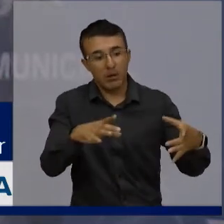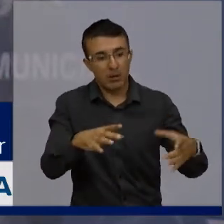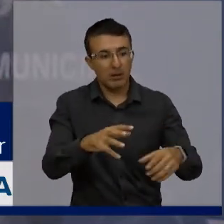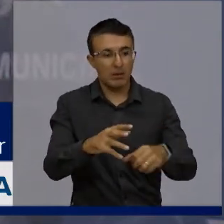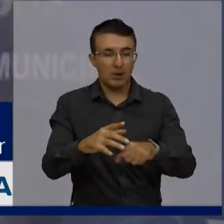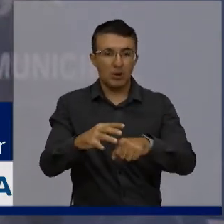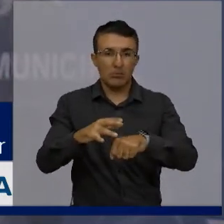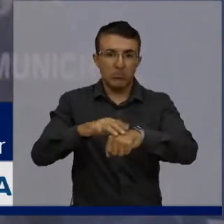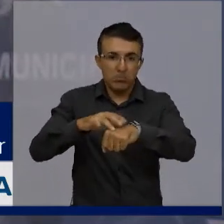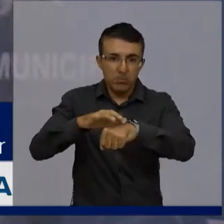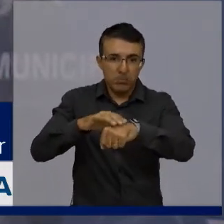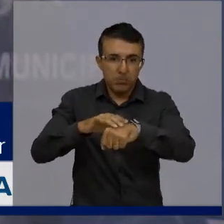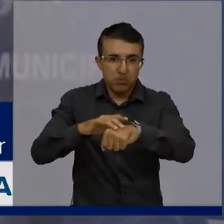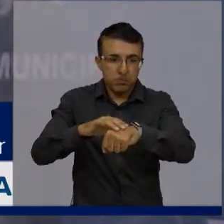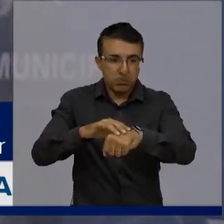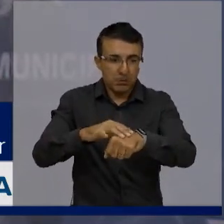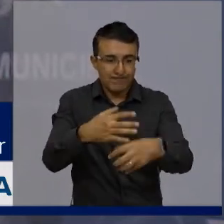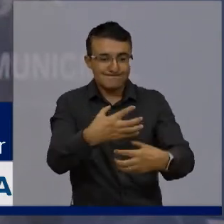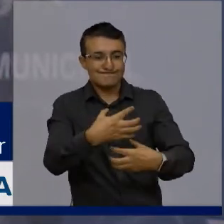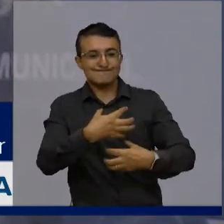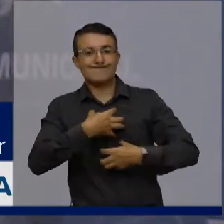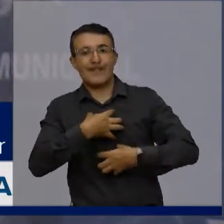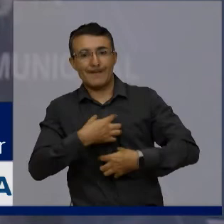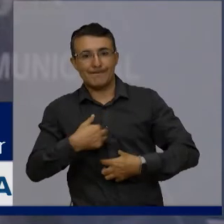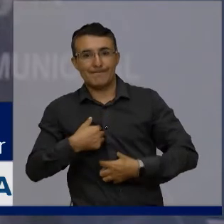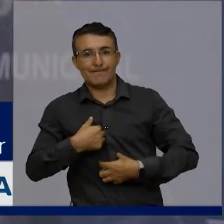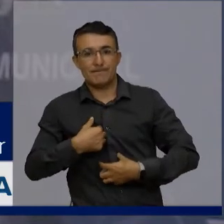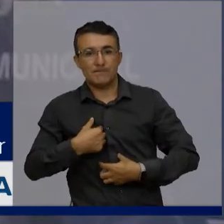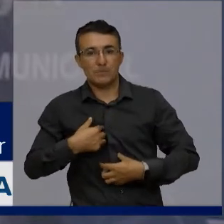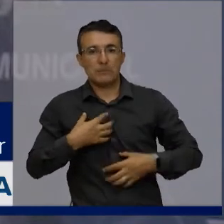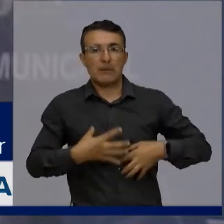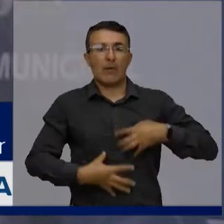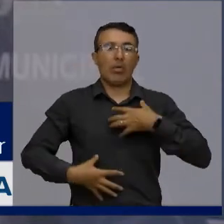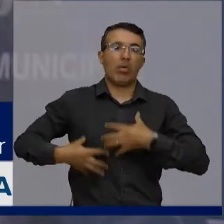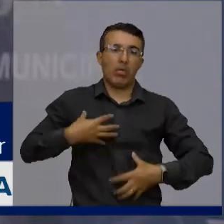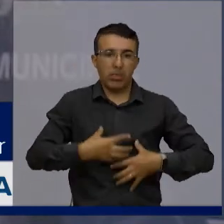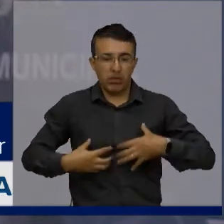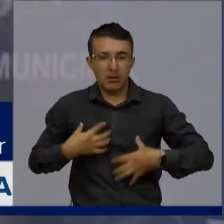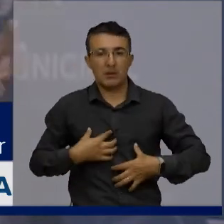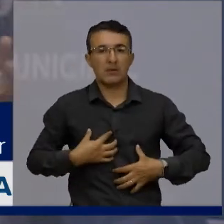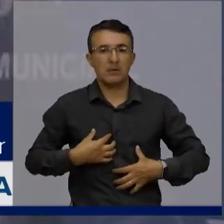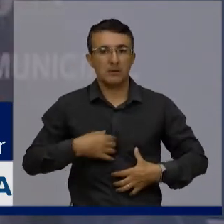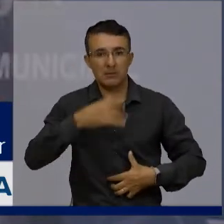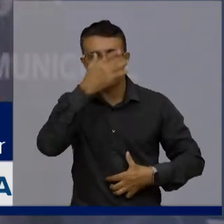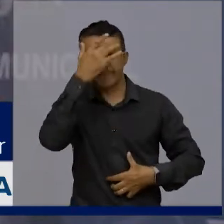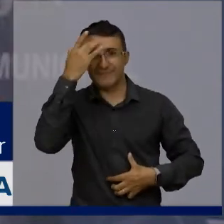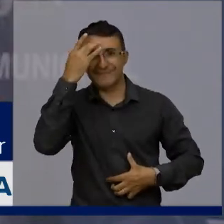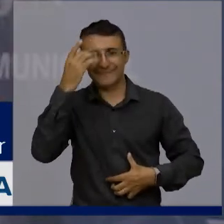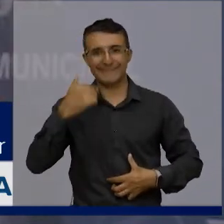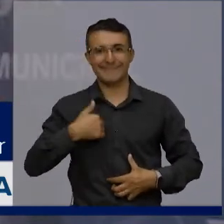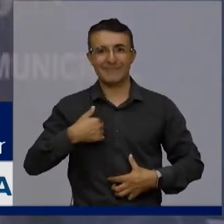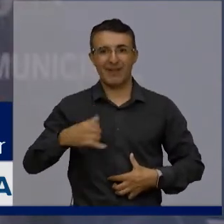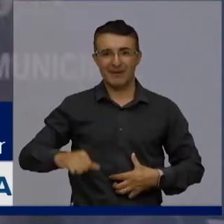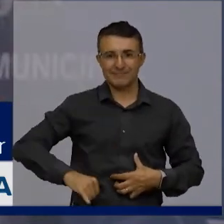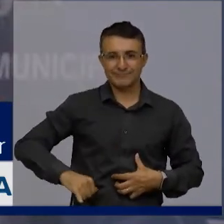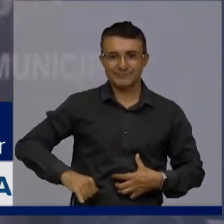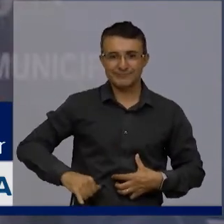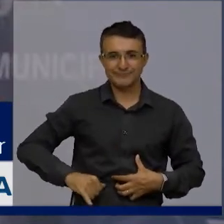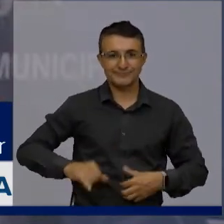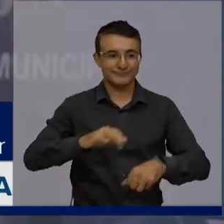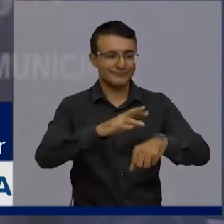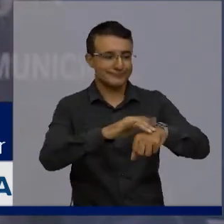ecossistema que se constrói nessa realidade. Quando esses animais começam a vir para o nosso dia a dia, aí surgem essas pandemias.